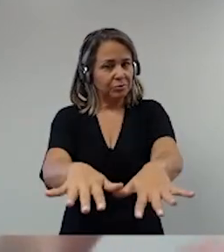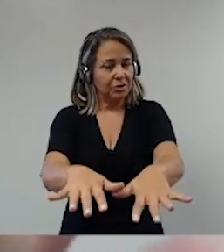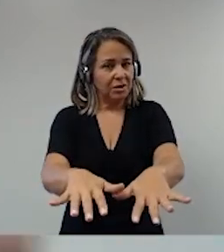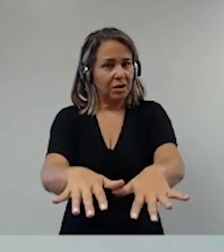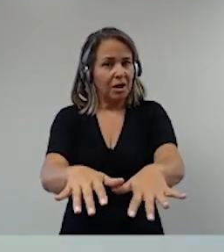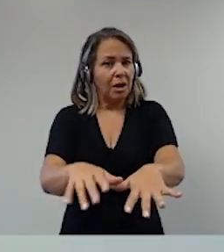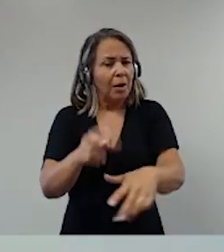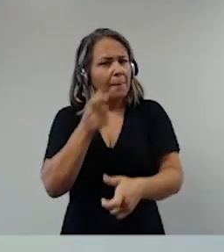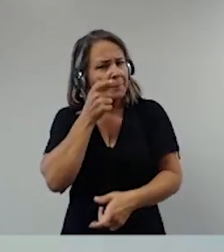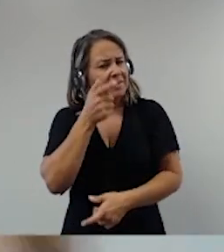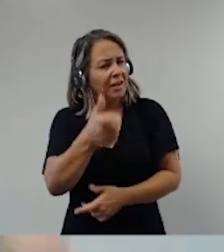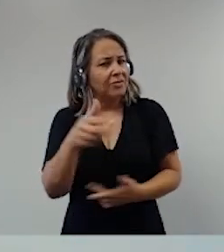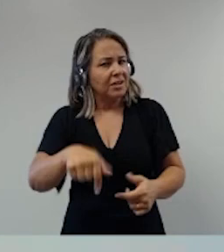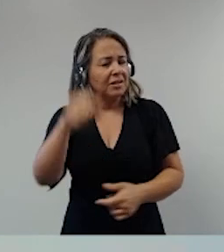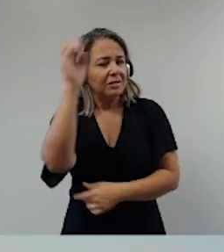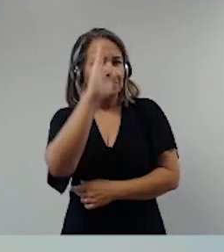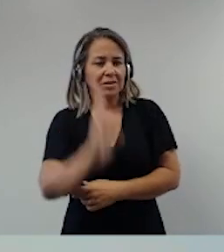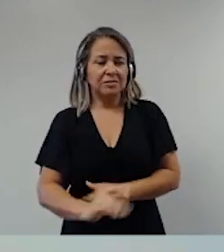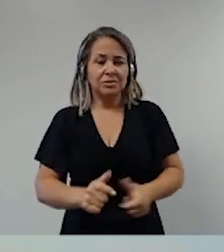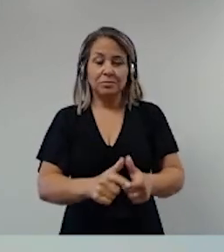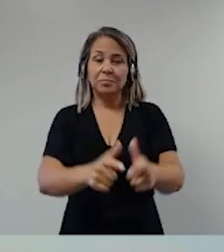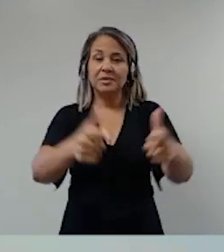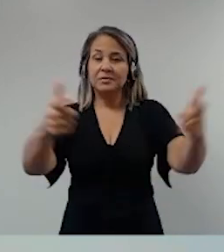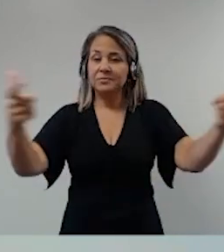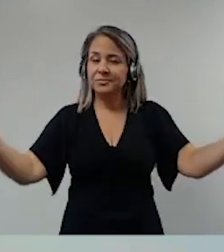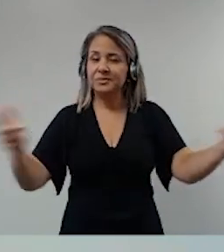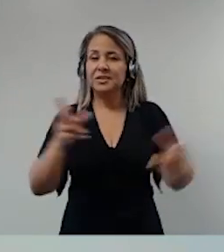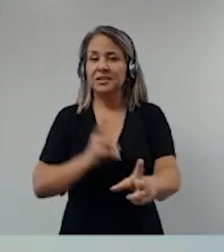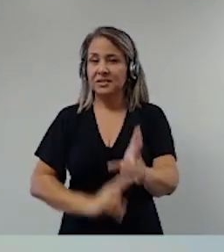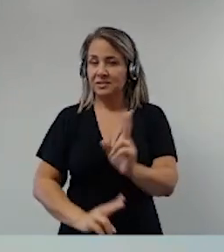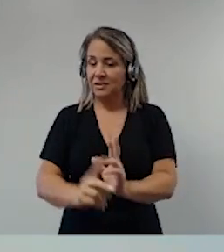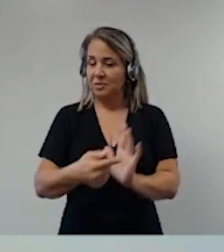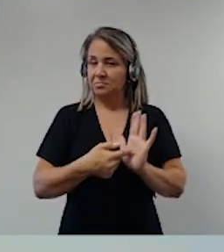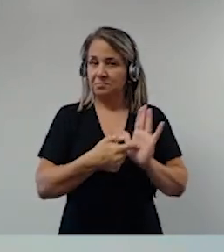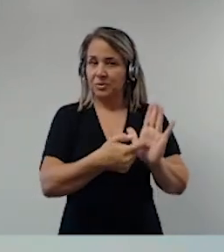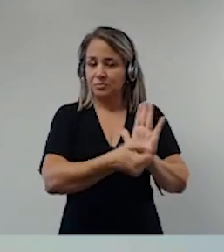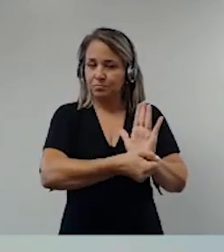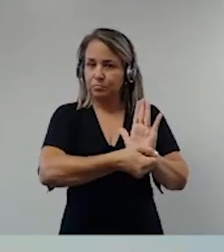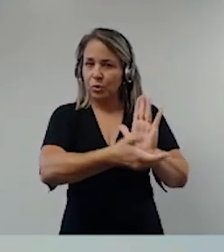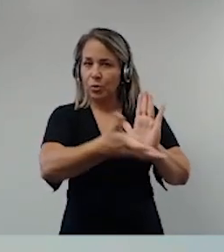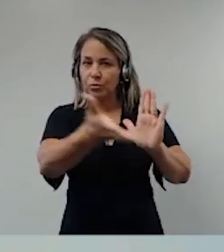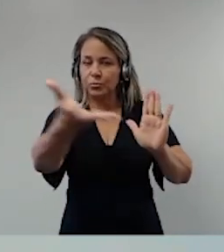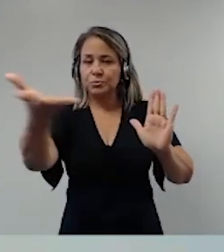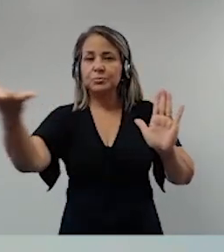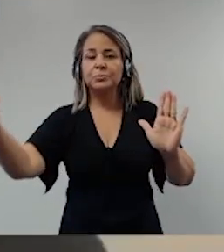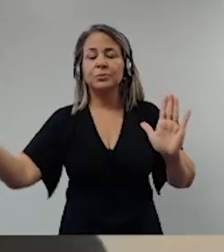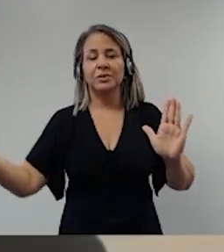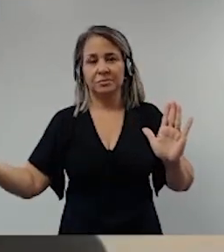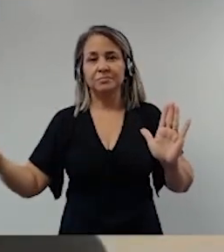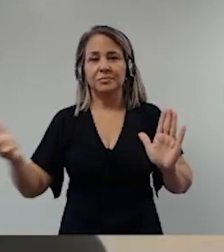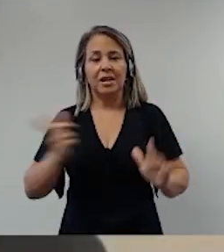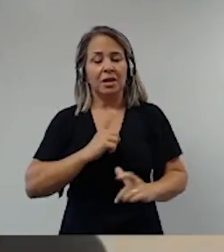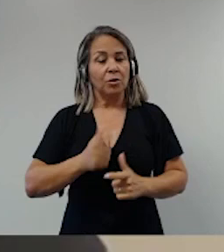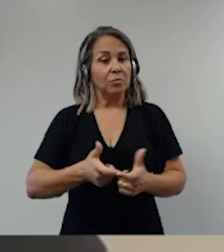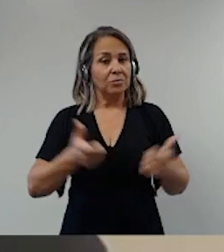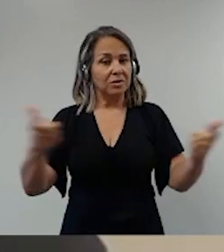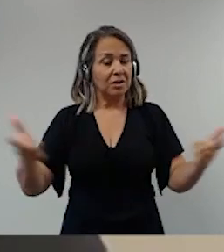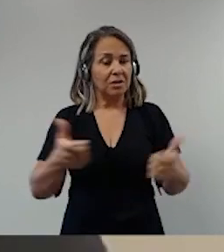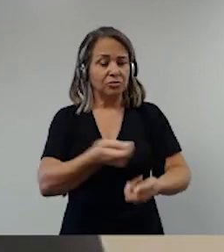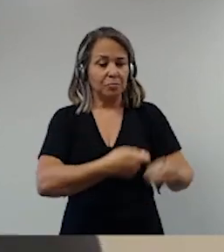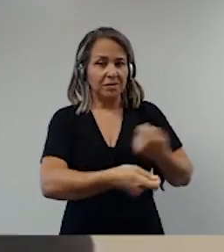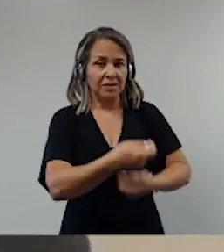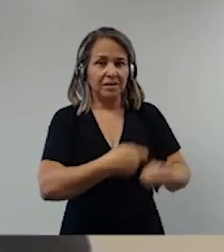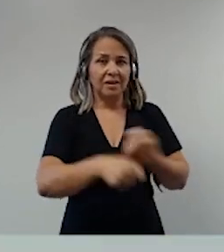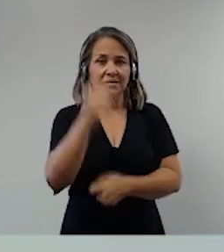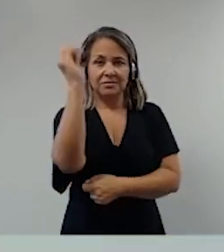o Brasil, essa magnitude que você mesmo sempre enaltece, tá certo? Como grande mercado que o